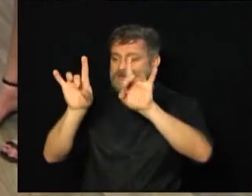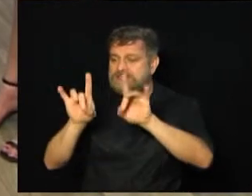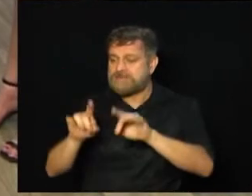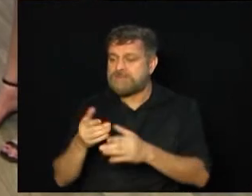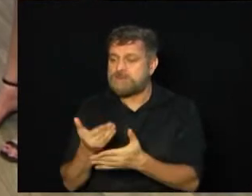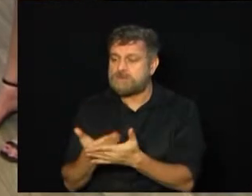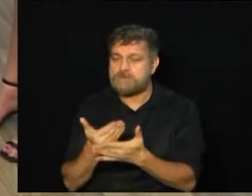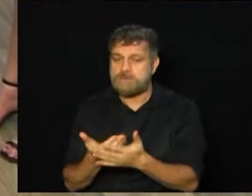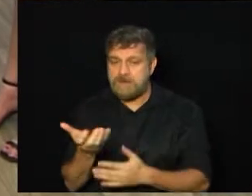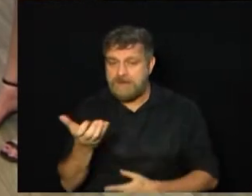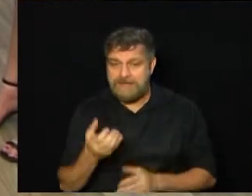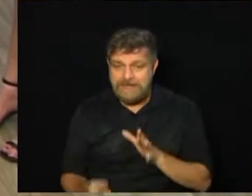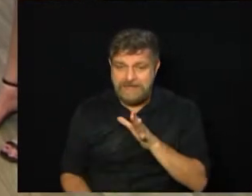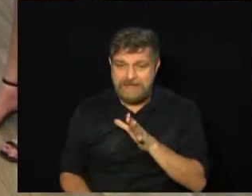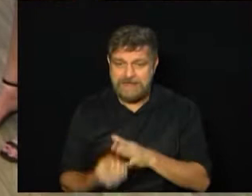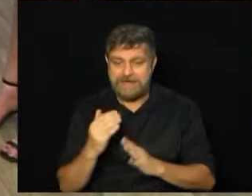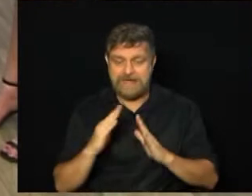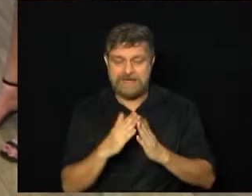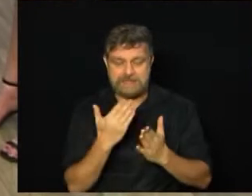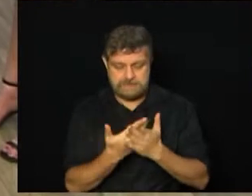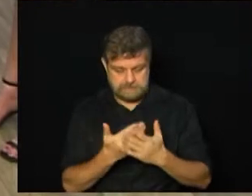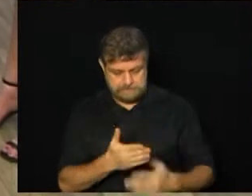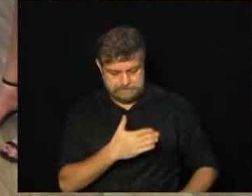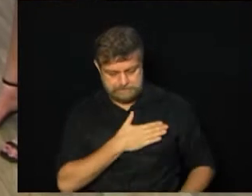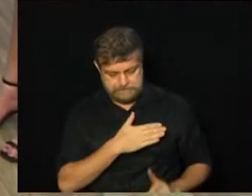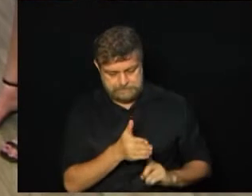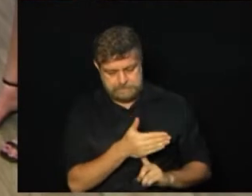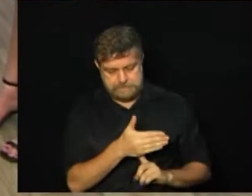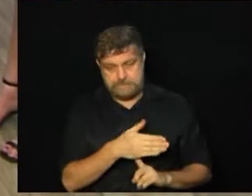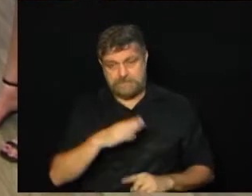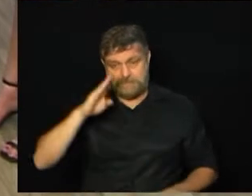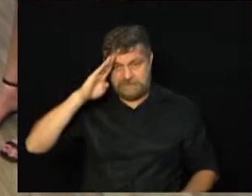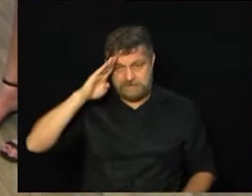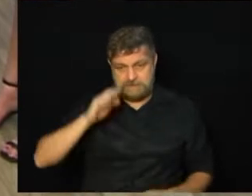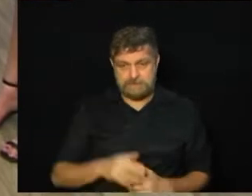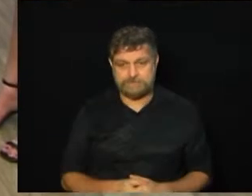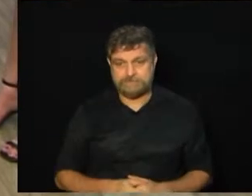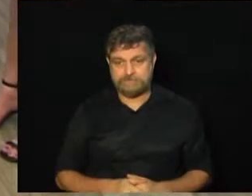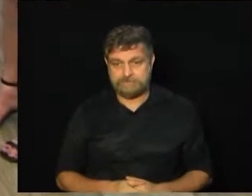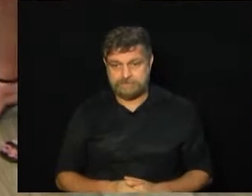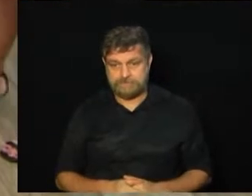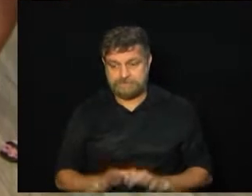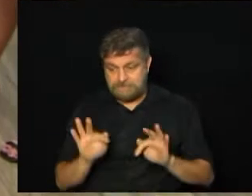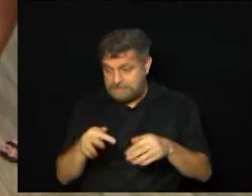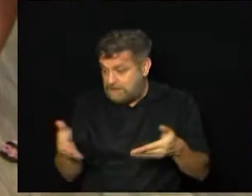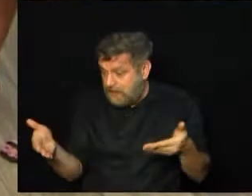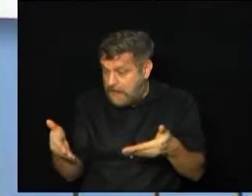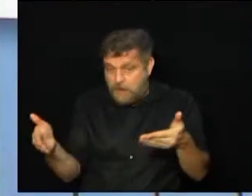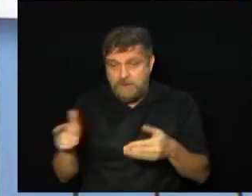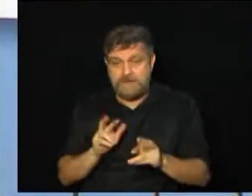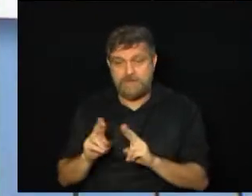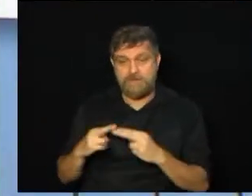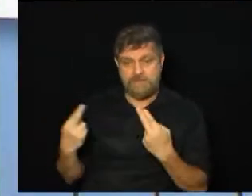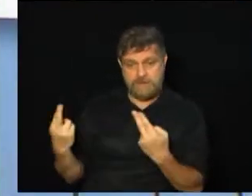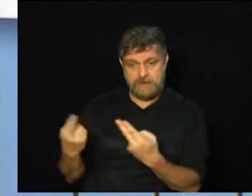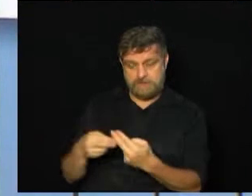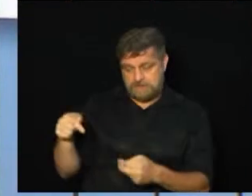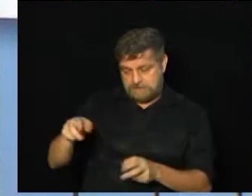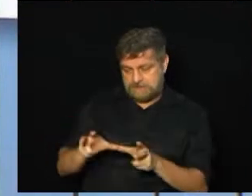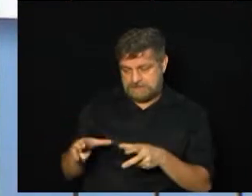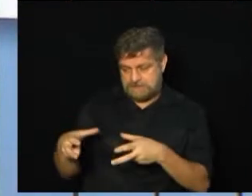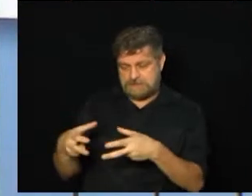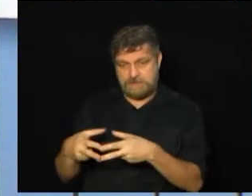que quer a implementação da Escola Cívico-Militar em Campinas. Acabou agora há pouco, inclusive, uma reunião desta